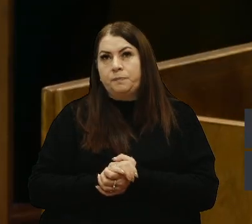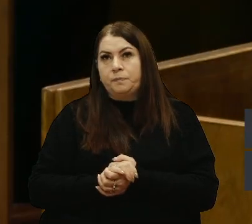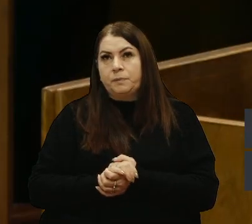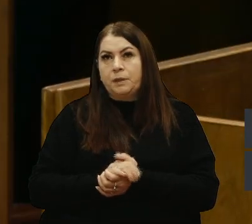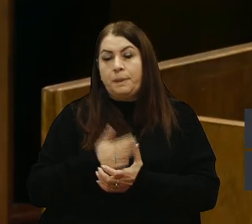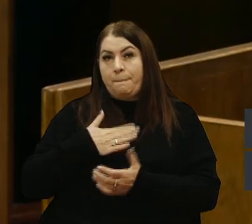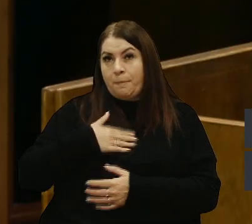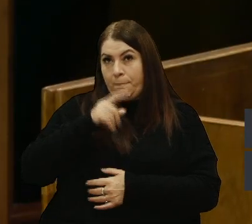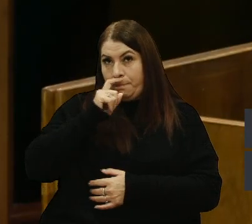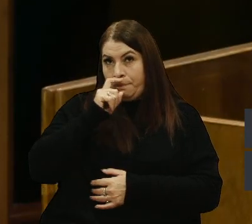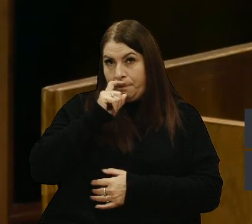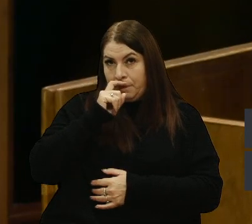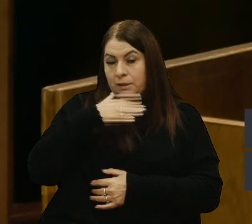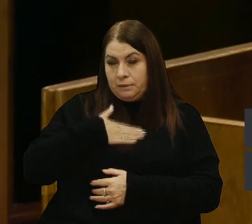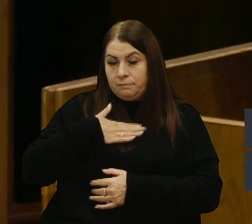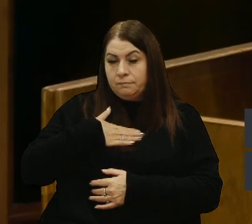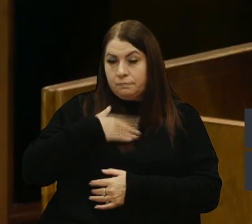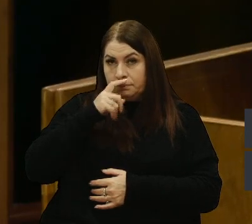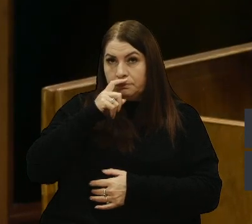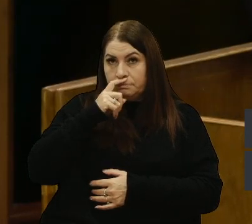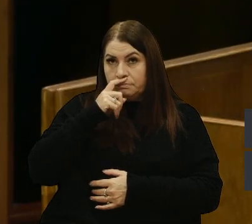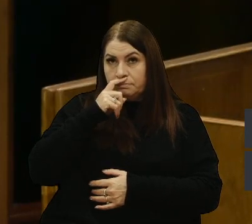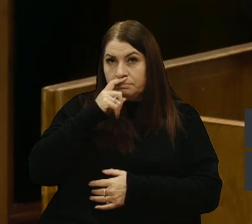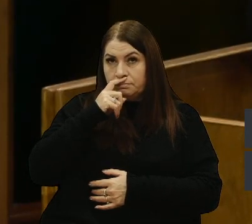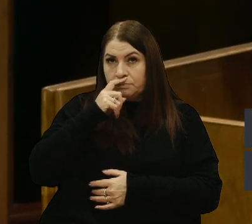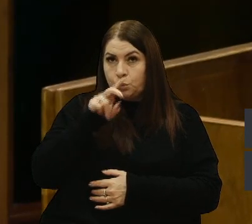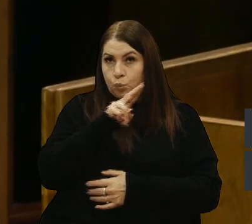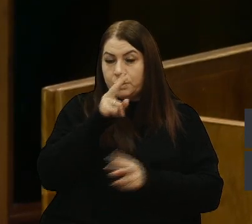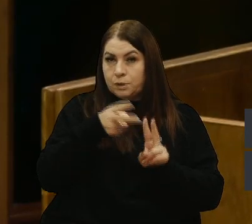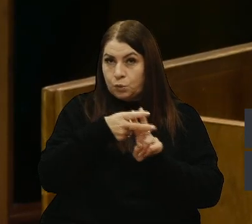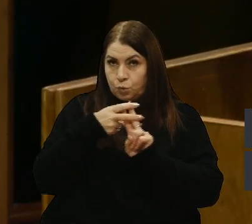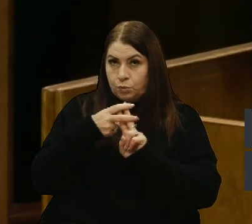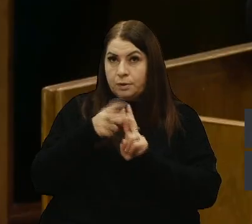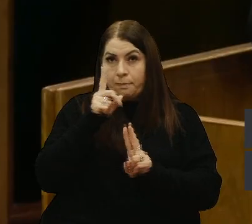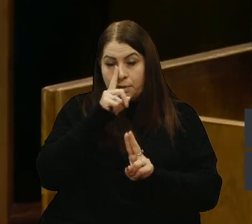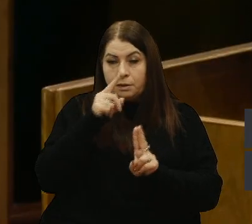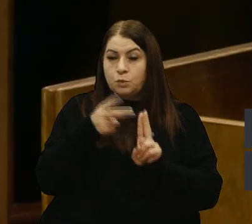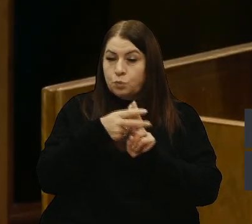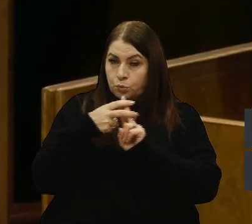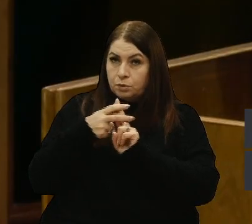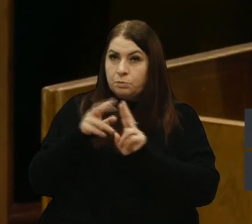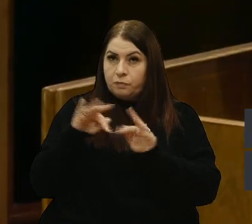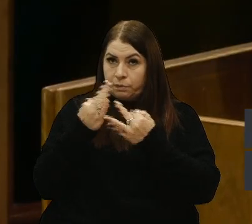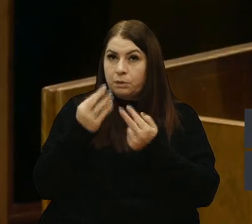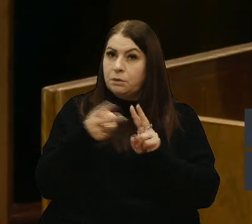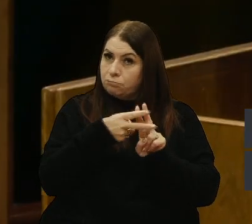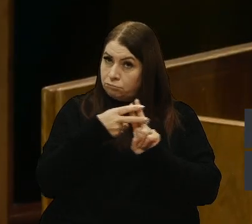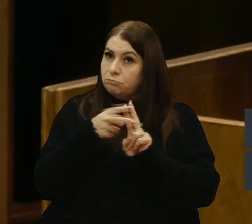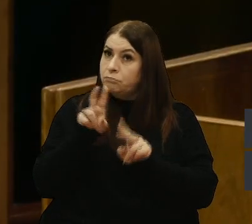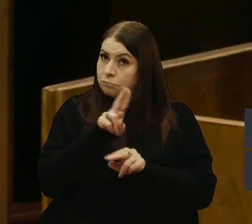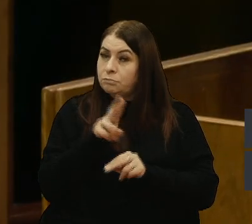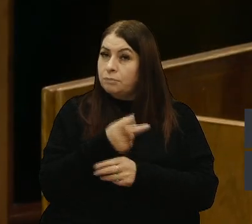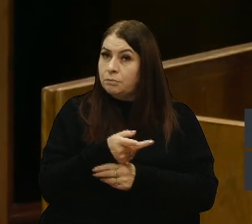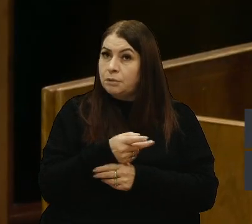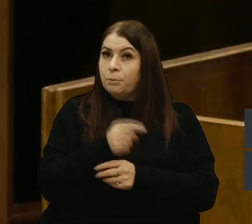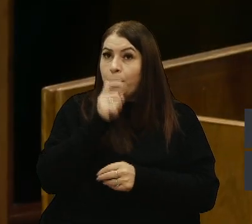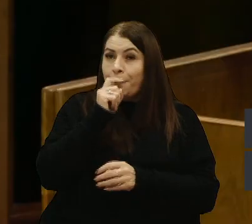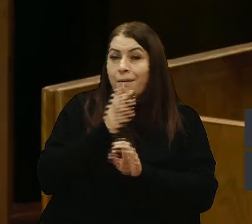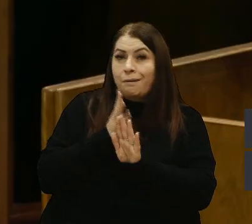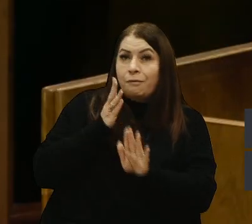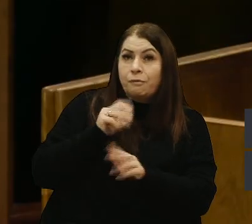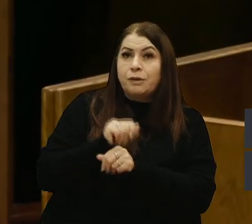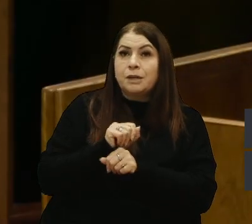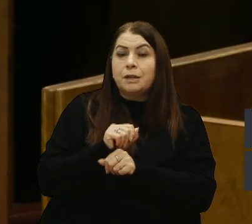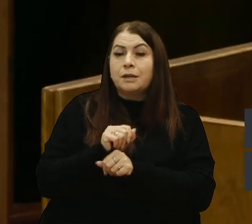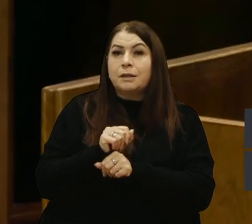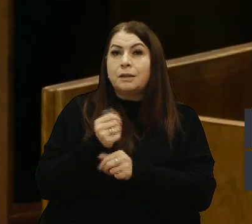O meu pai usa SUS, minha mãe usa SUS, minha família usa o SUS. Meu pai estava na fila e